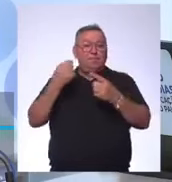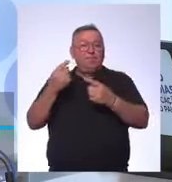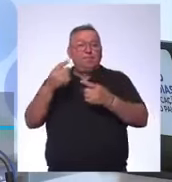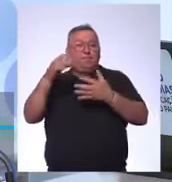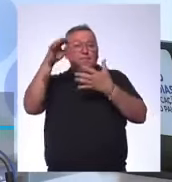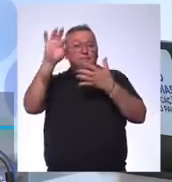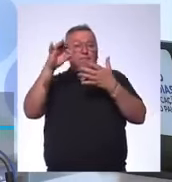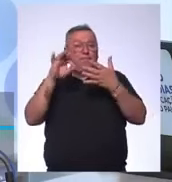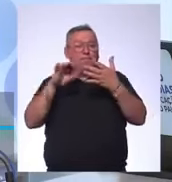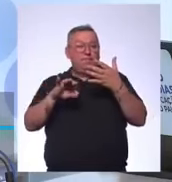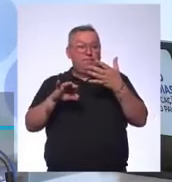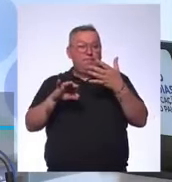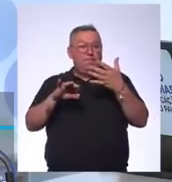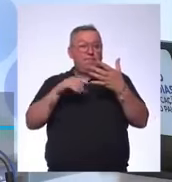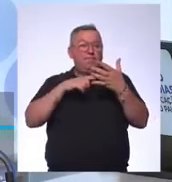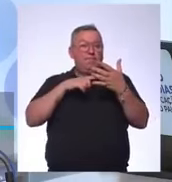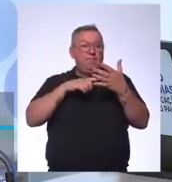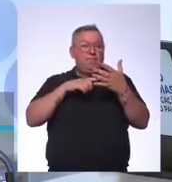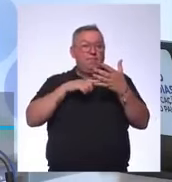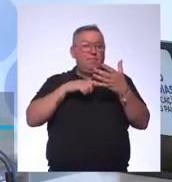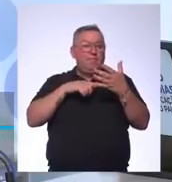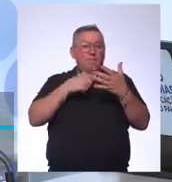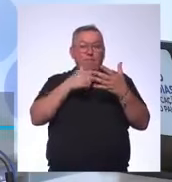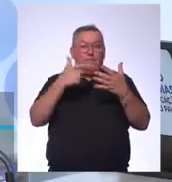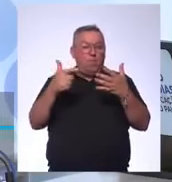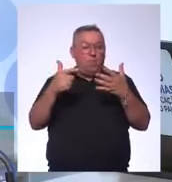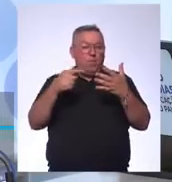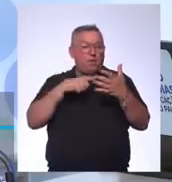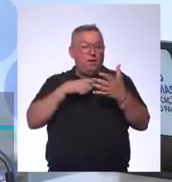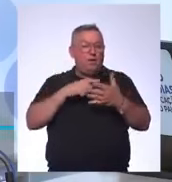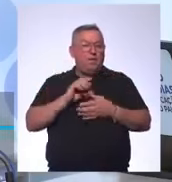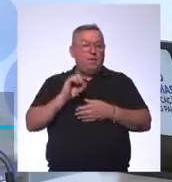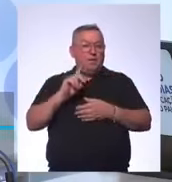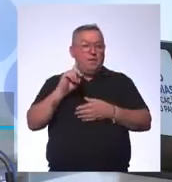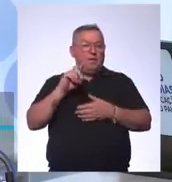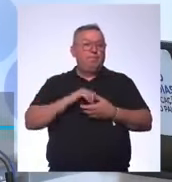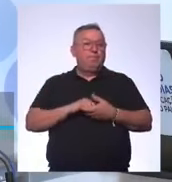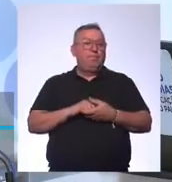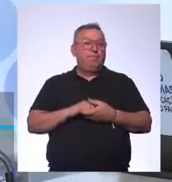desses itens, se ele também não foi contemplado. Vamos lá.